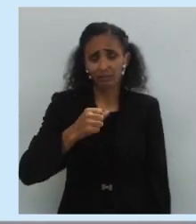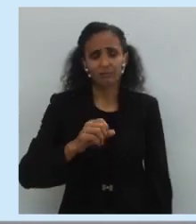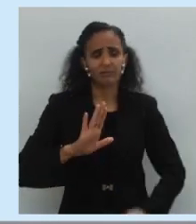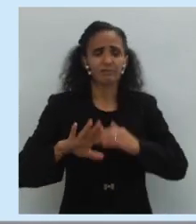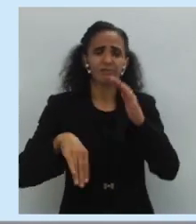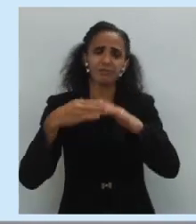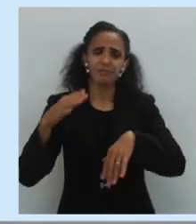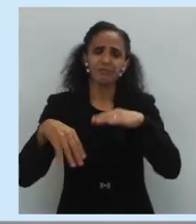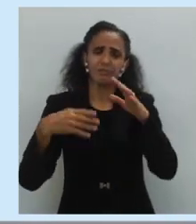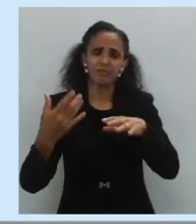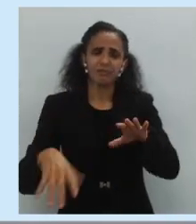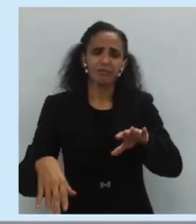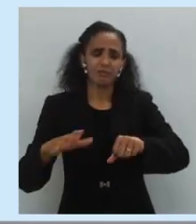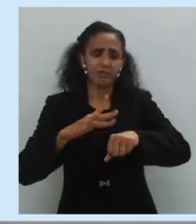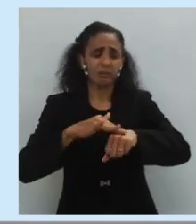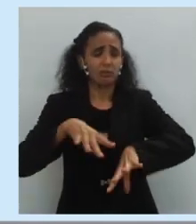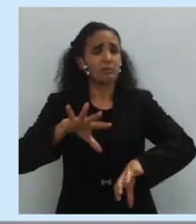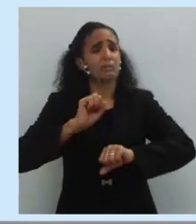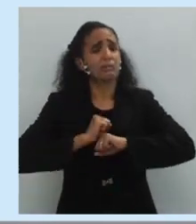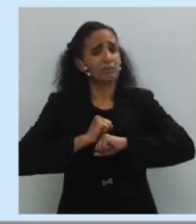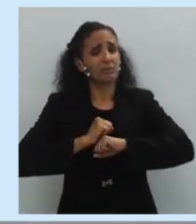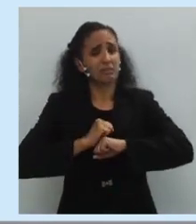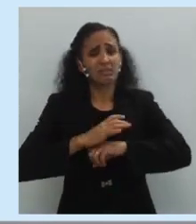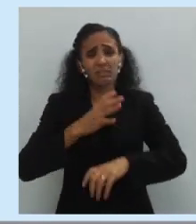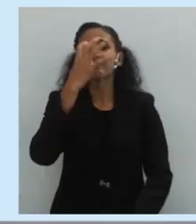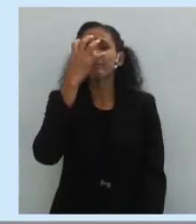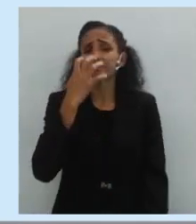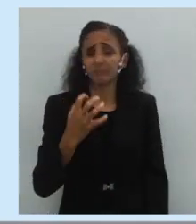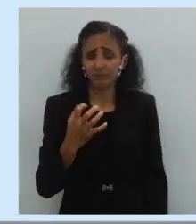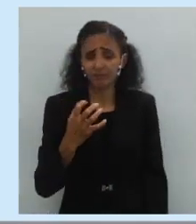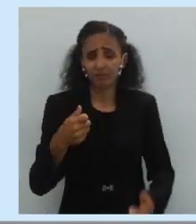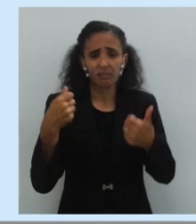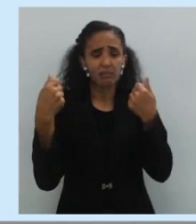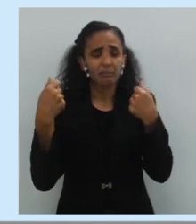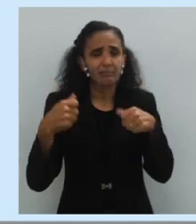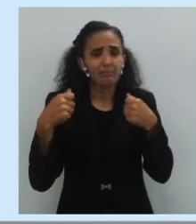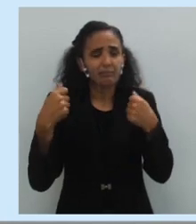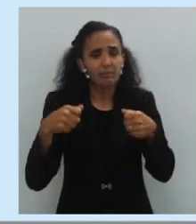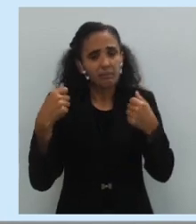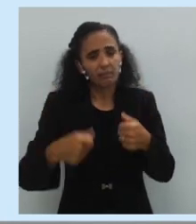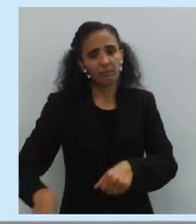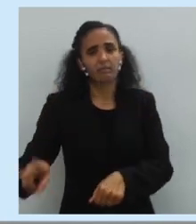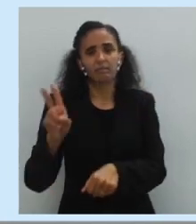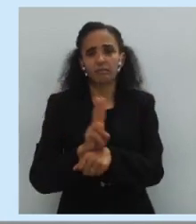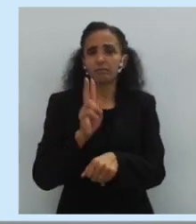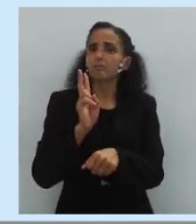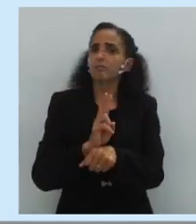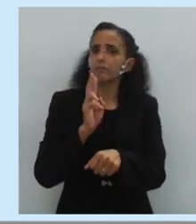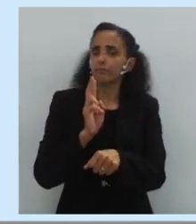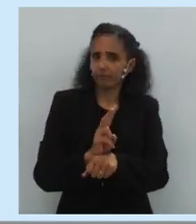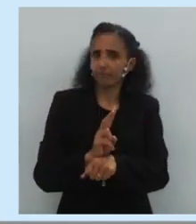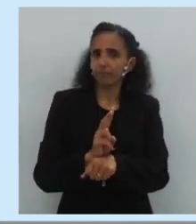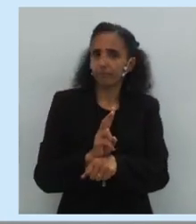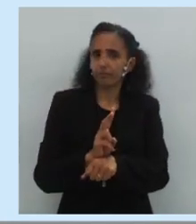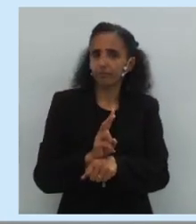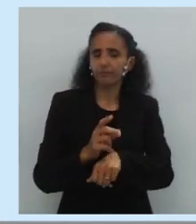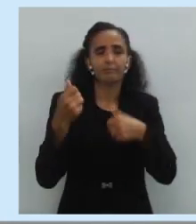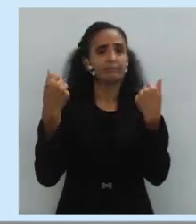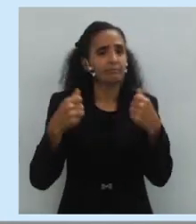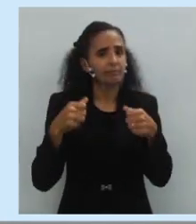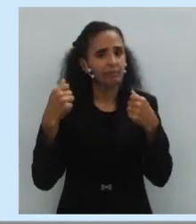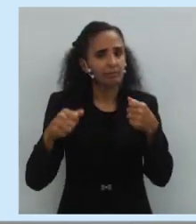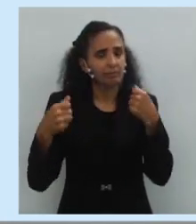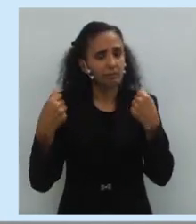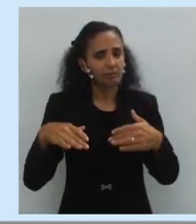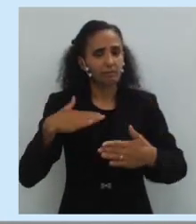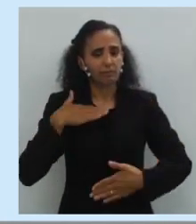mais propensas a desenvolver infecções sérias, caso a contagem do CD4 for baixa,